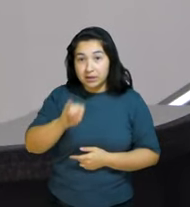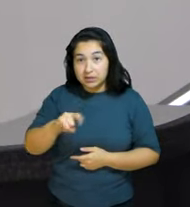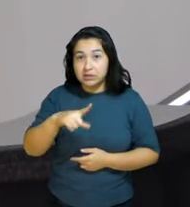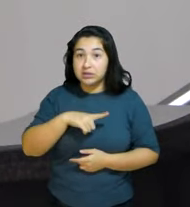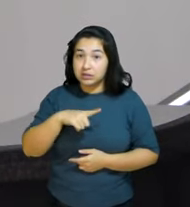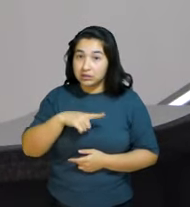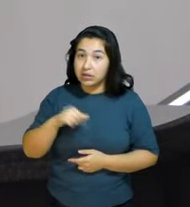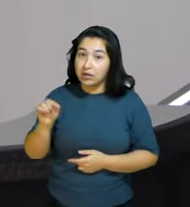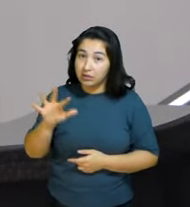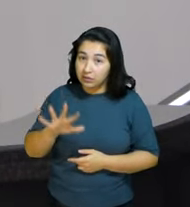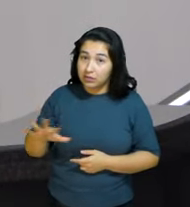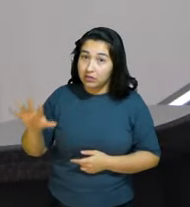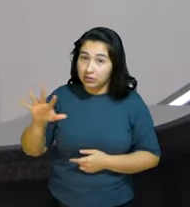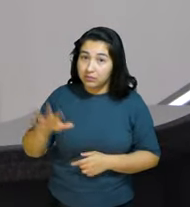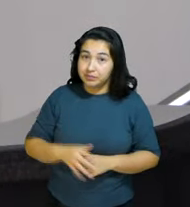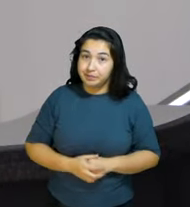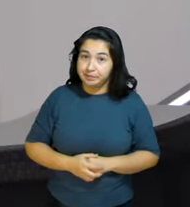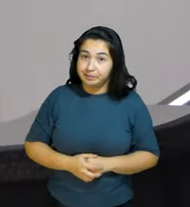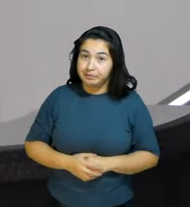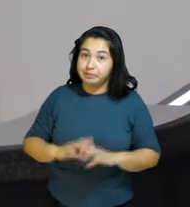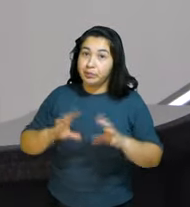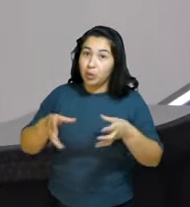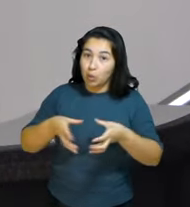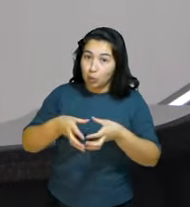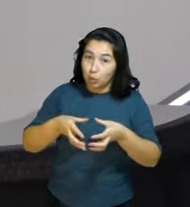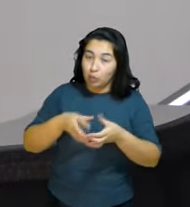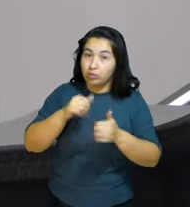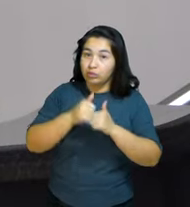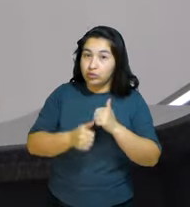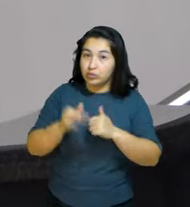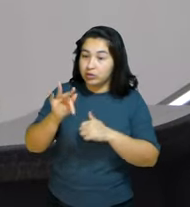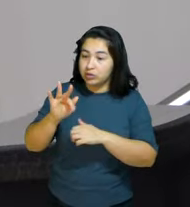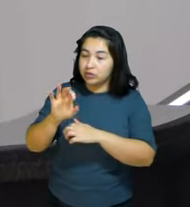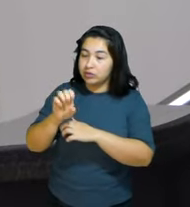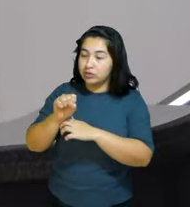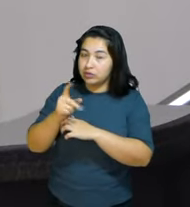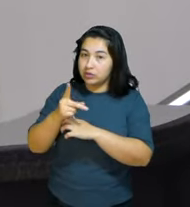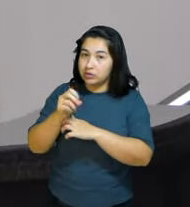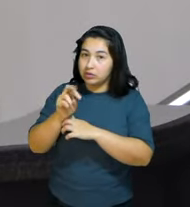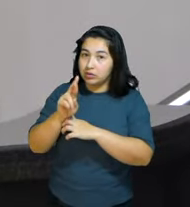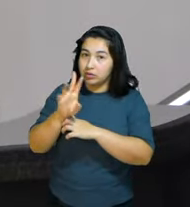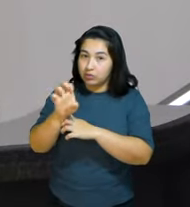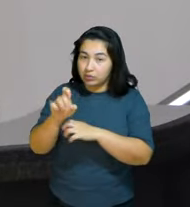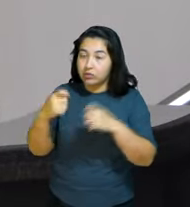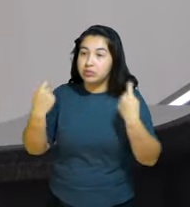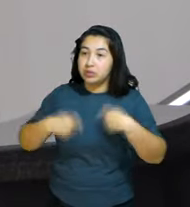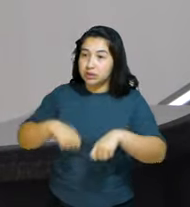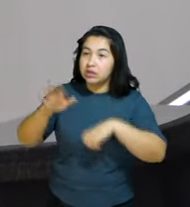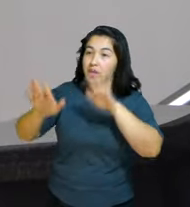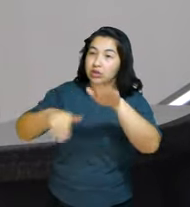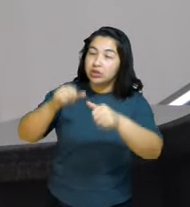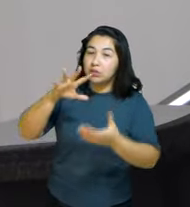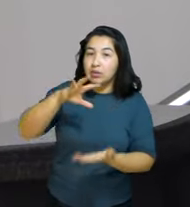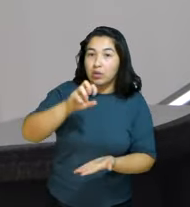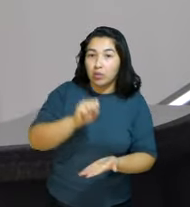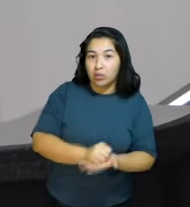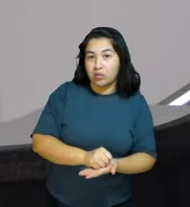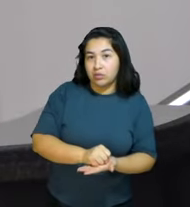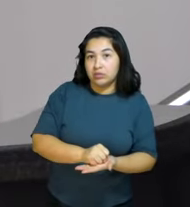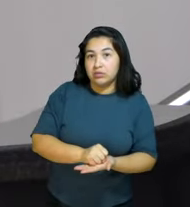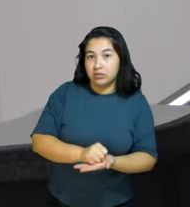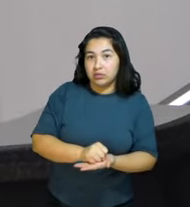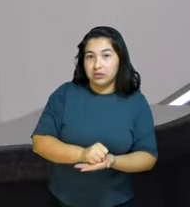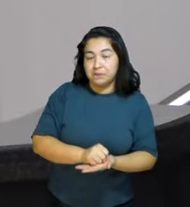federação. Então, a FESPORT precisa buscar essa forma de contratar diretamente as federações para que estes problemas que culminaram com o que aconteceu